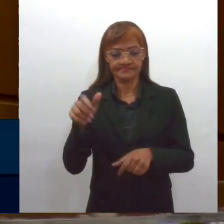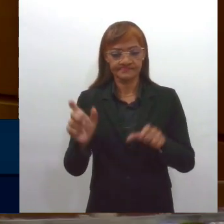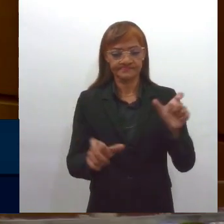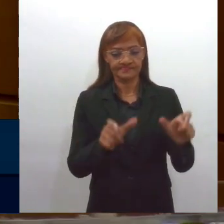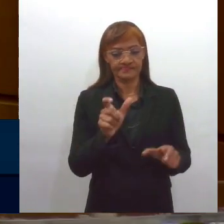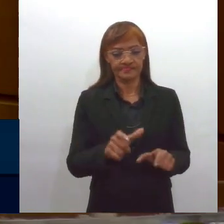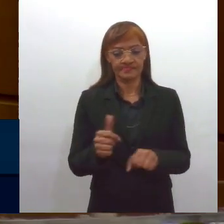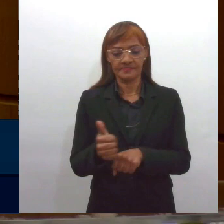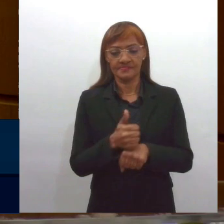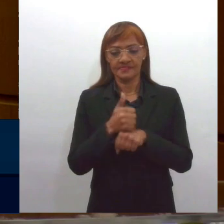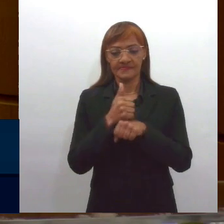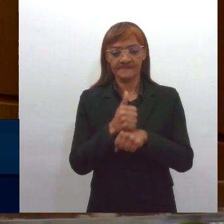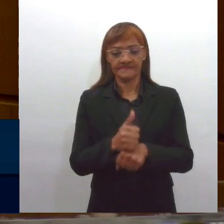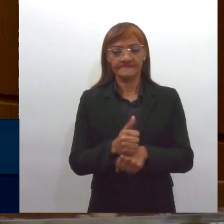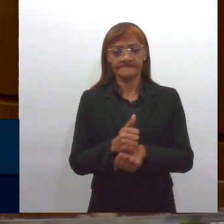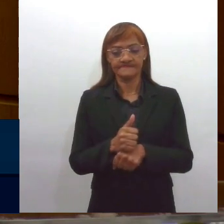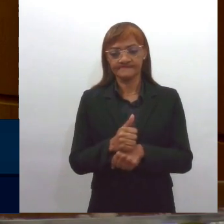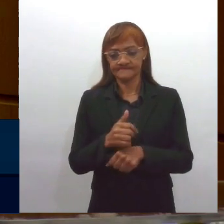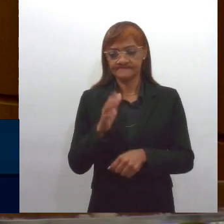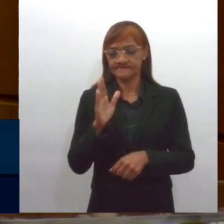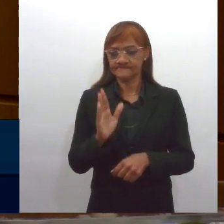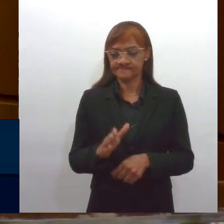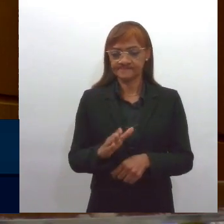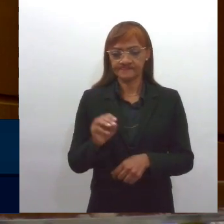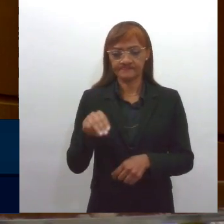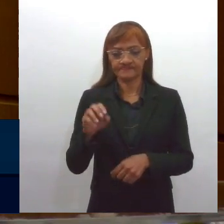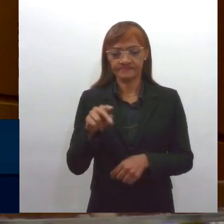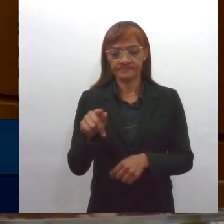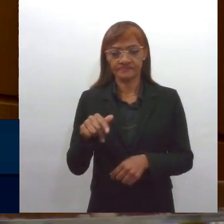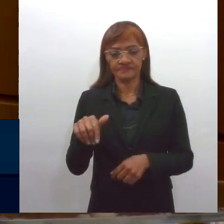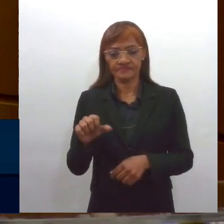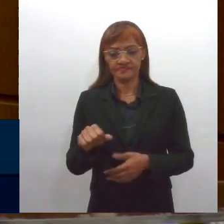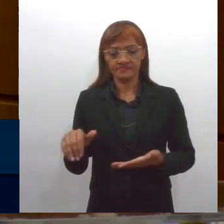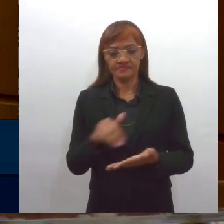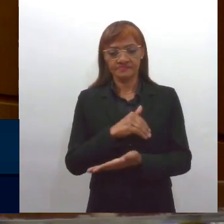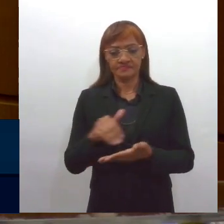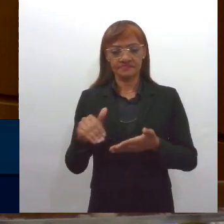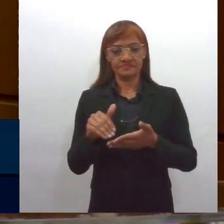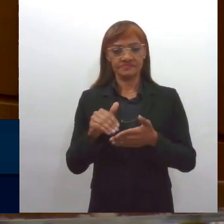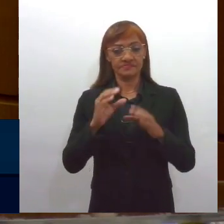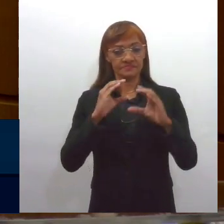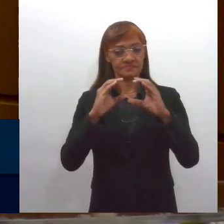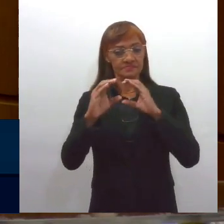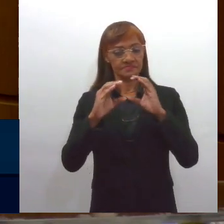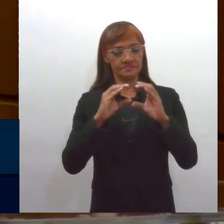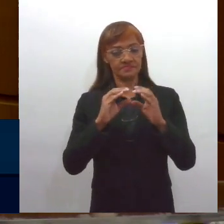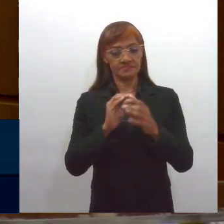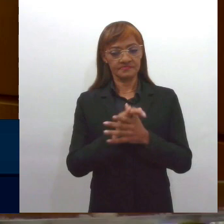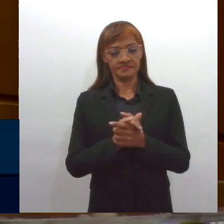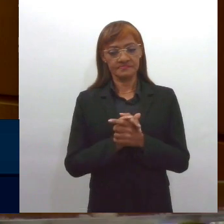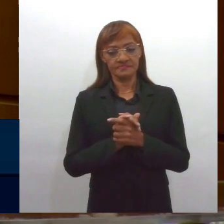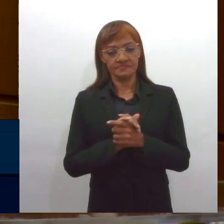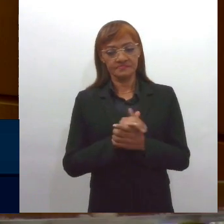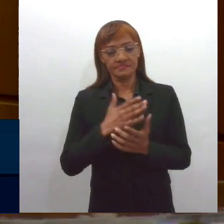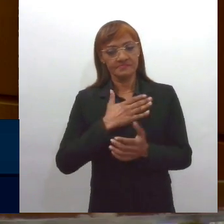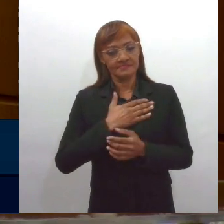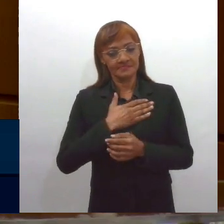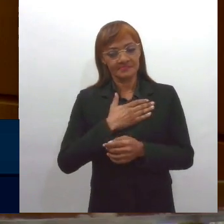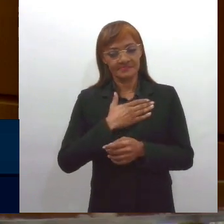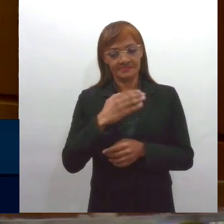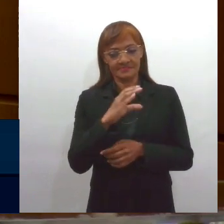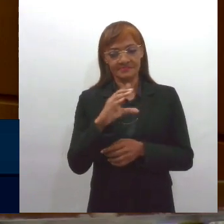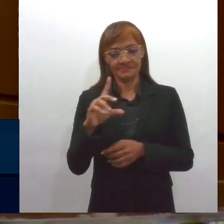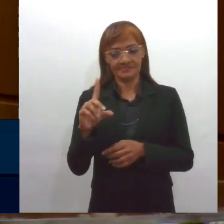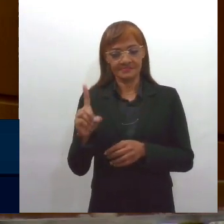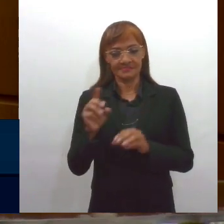nosso secretário de Estado da Comunicação, minha coordenadora da TV Alese, Aline Braga,